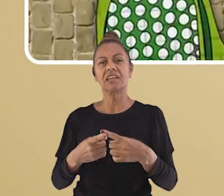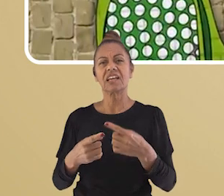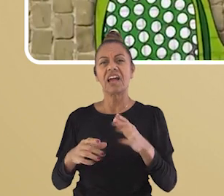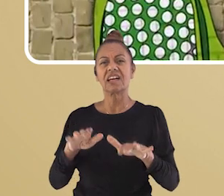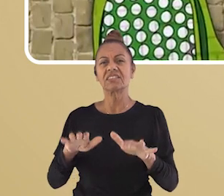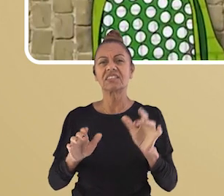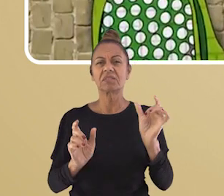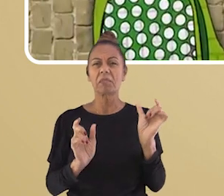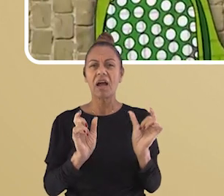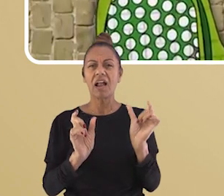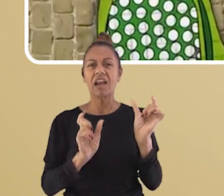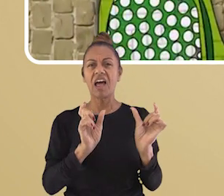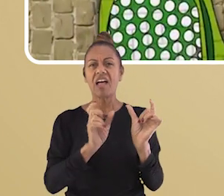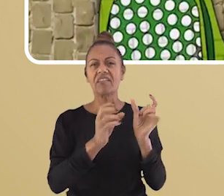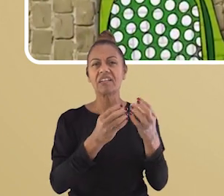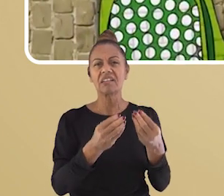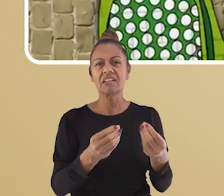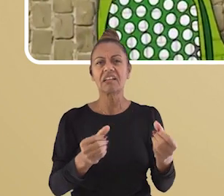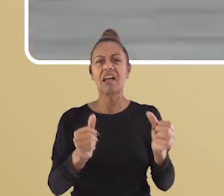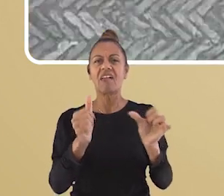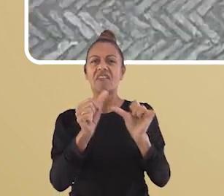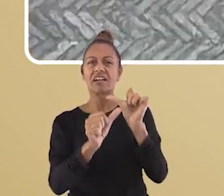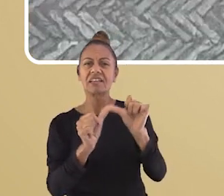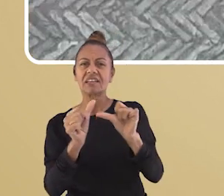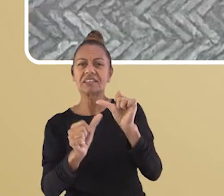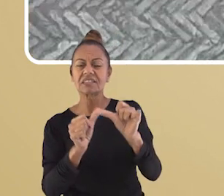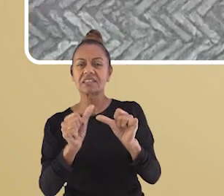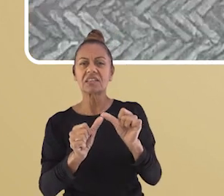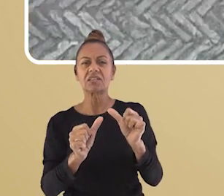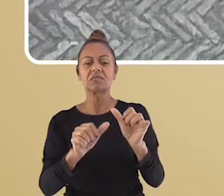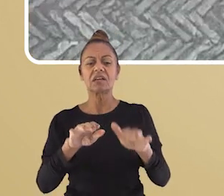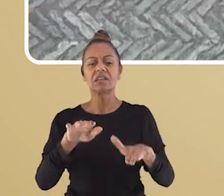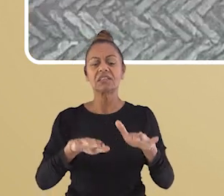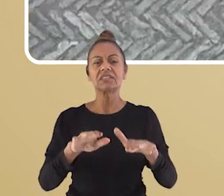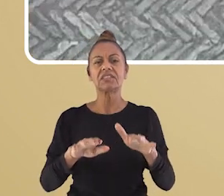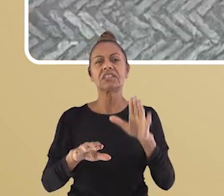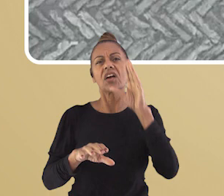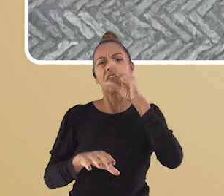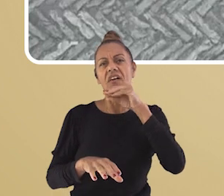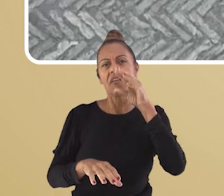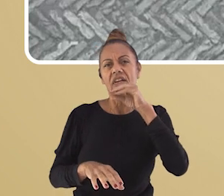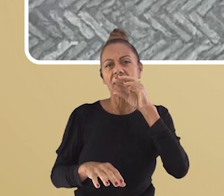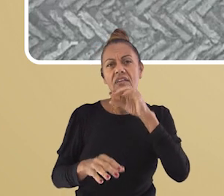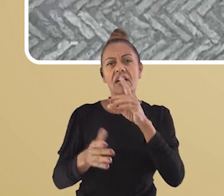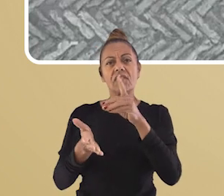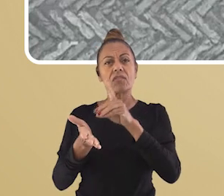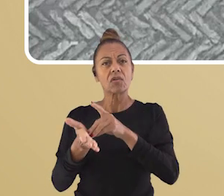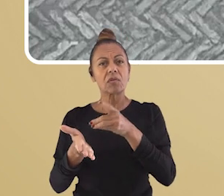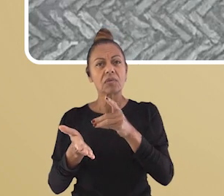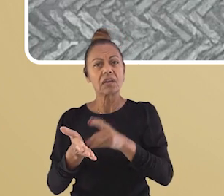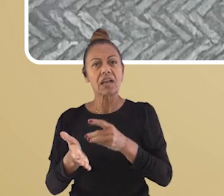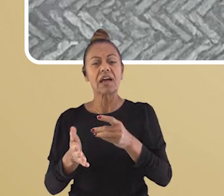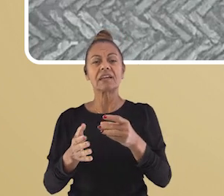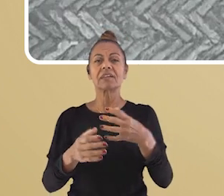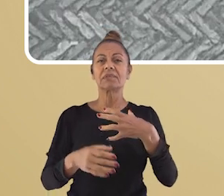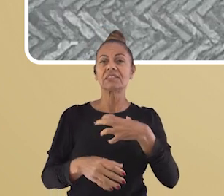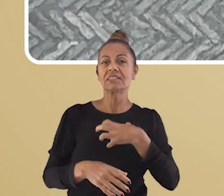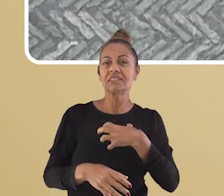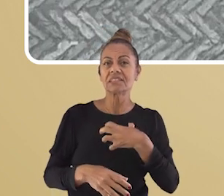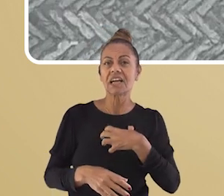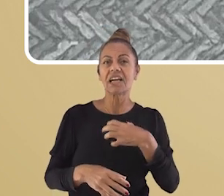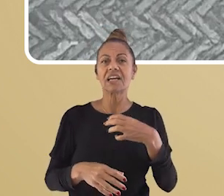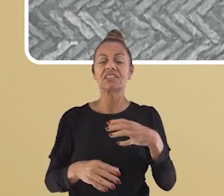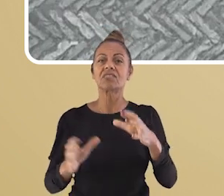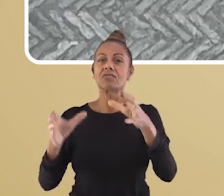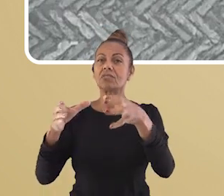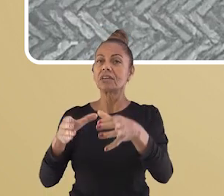caem em desuso com o passar do tempo. Já a variação geográfica se caracteriza pelas diferenças de pronúncia, vocabulário e construções sintáticas em